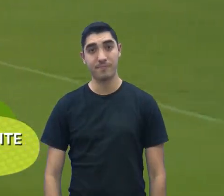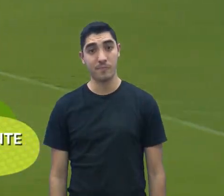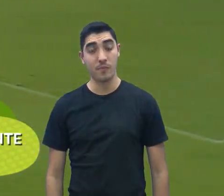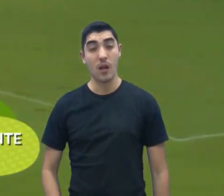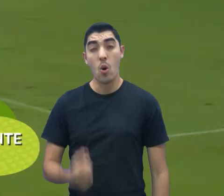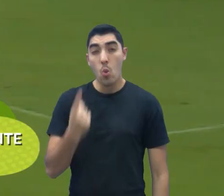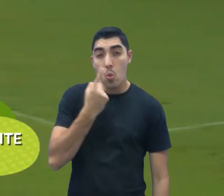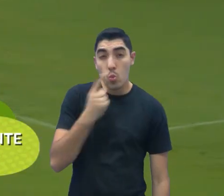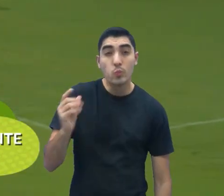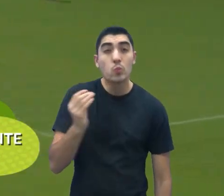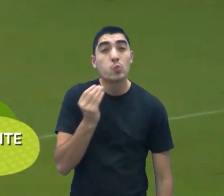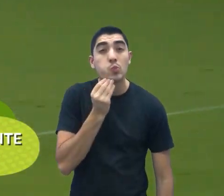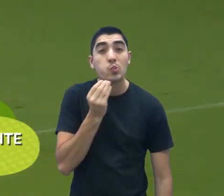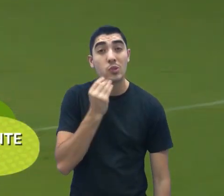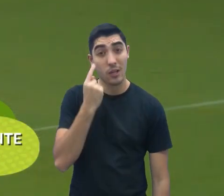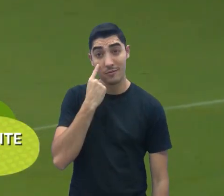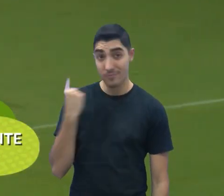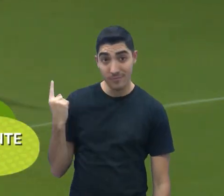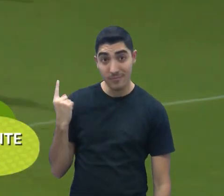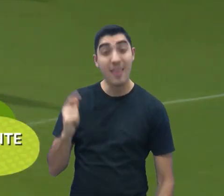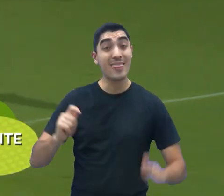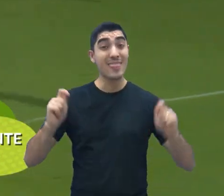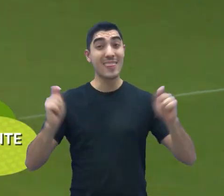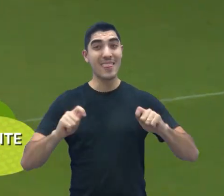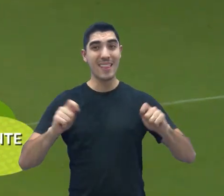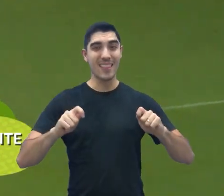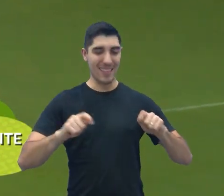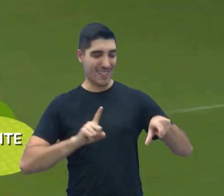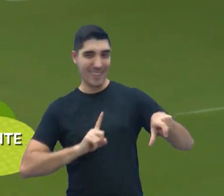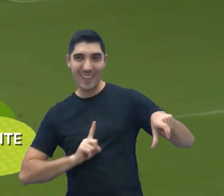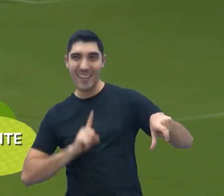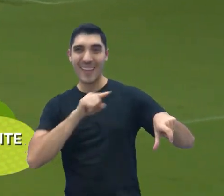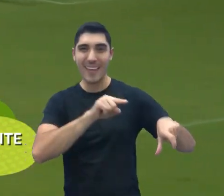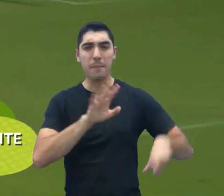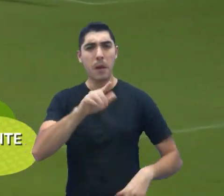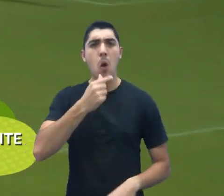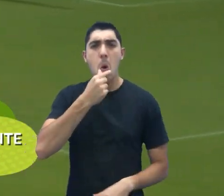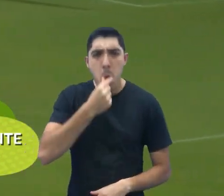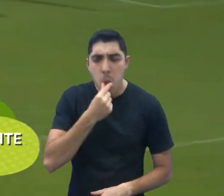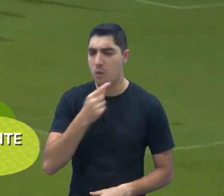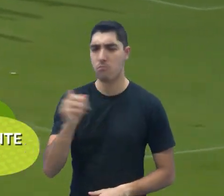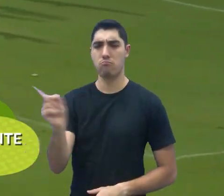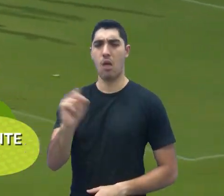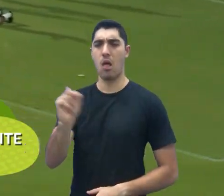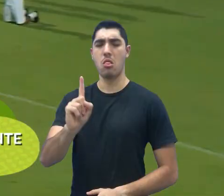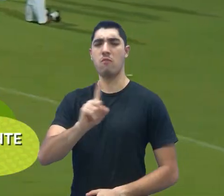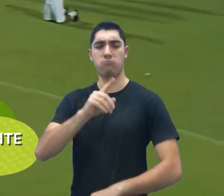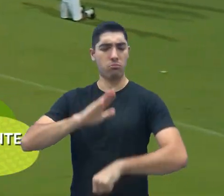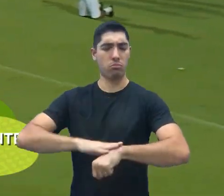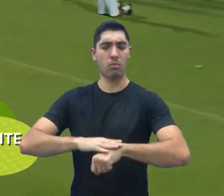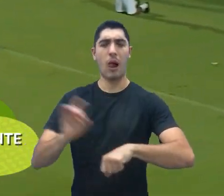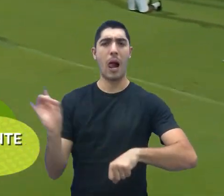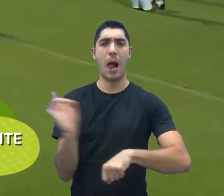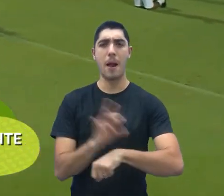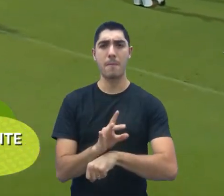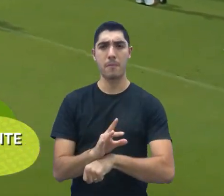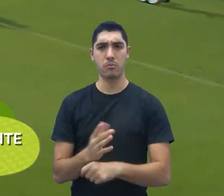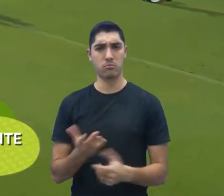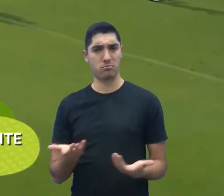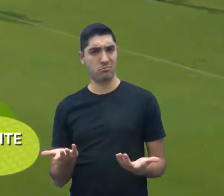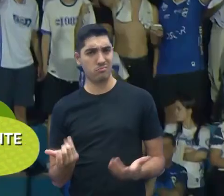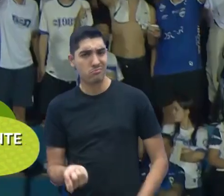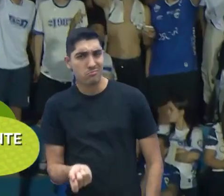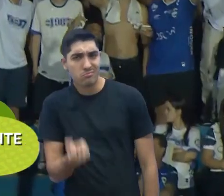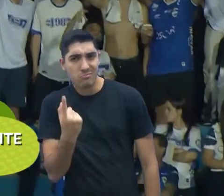lance, o São José tinha um escanteio a seu favor, mas o árbitro encerrou o primeiro tempo antes da cobrança.